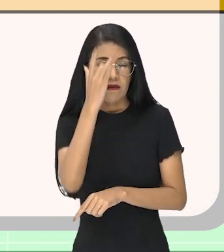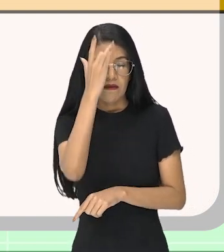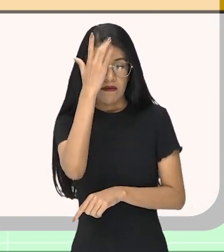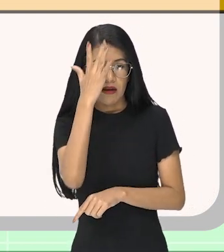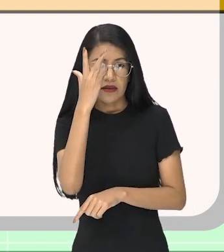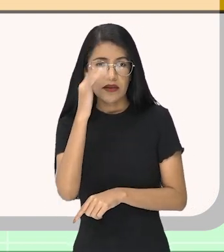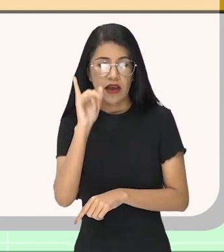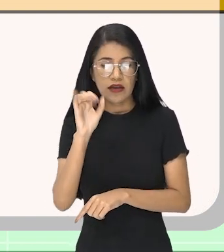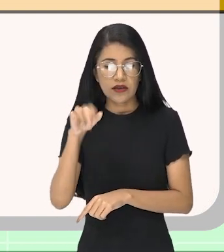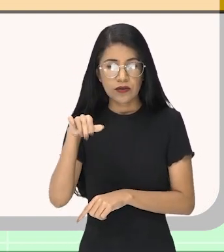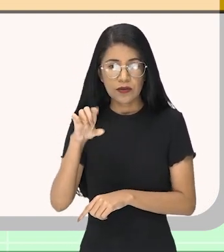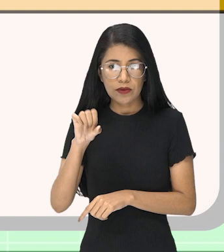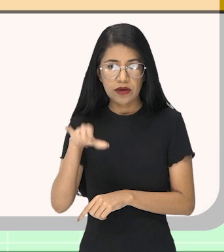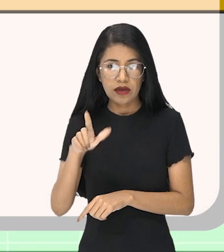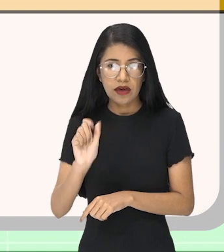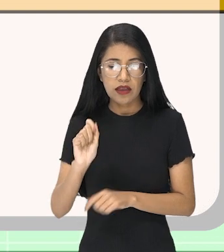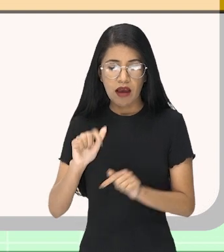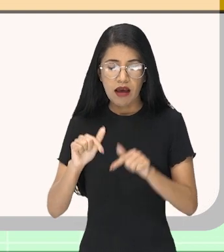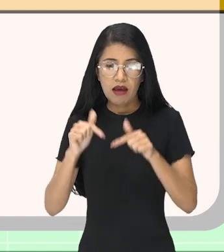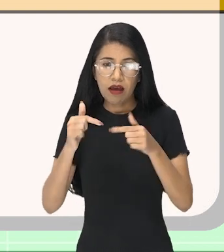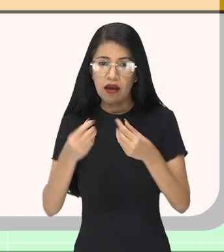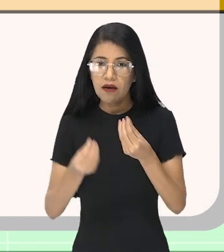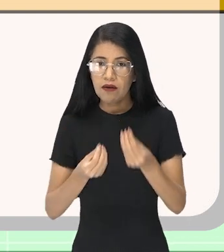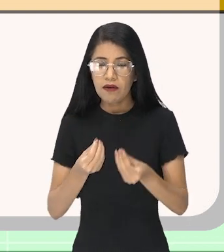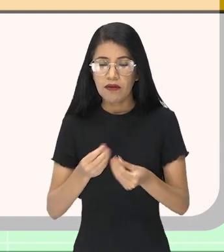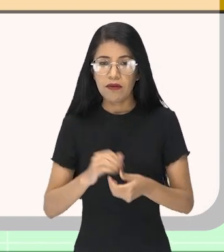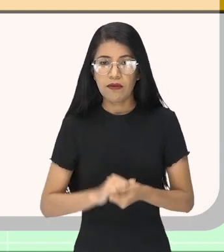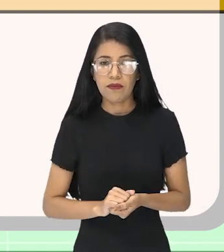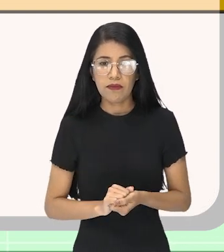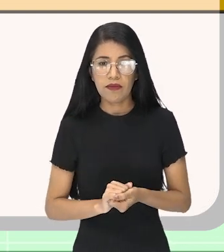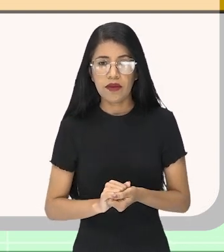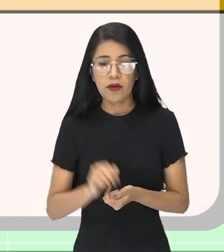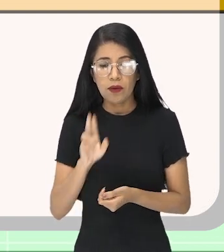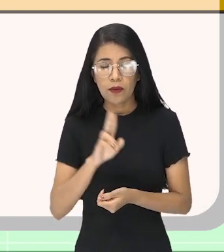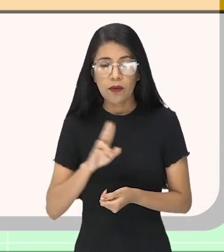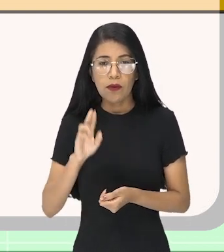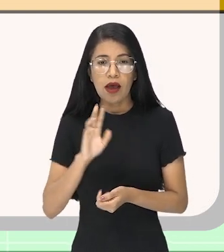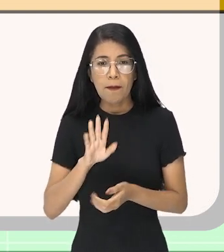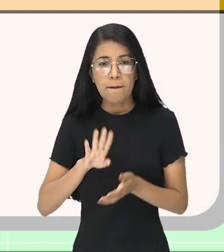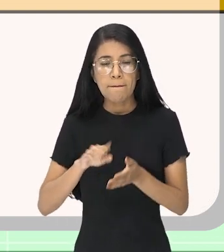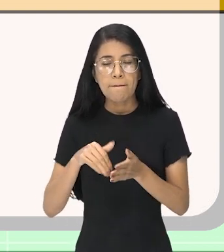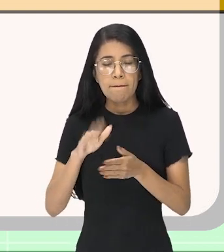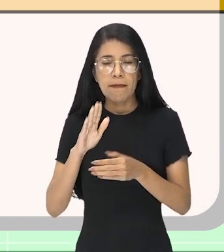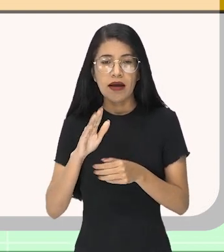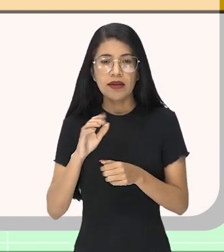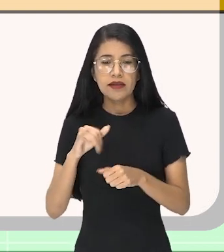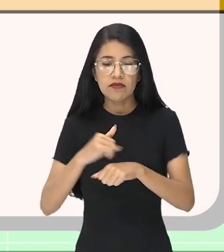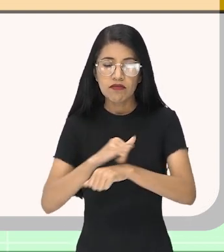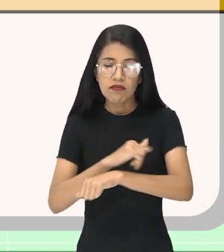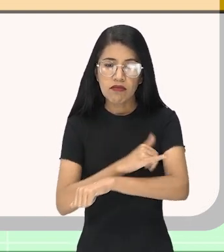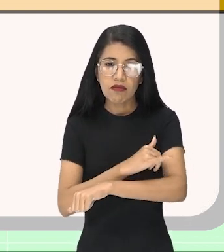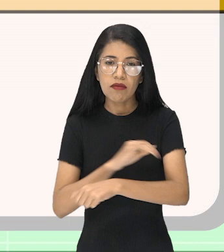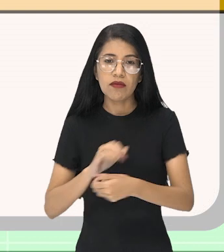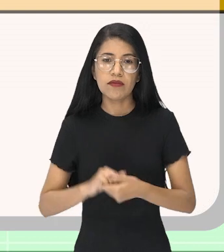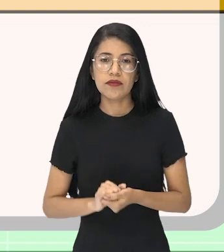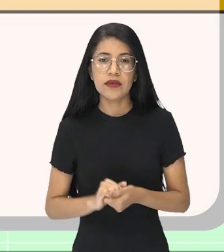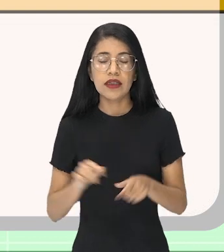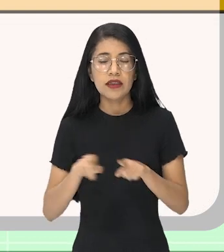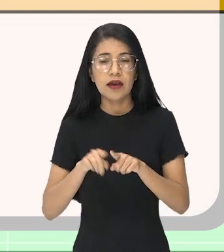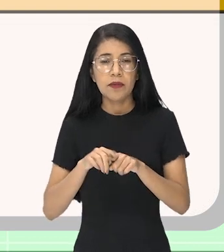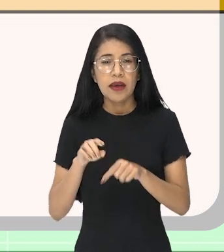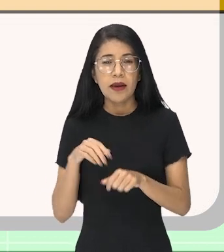insulina em agir para fazer com que as células gastem mais calorias e assim, consequentemente, mais